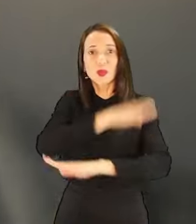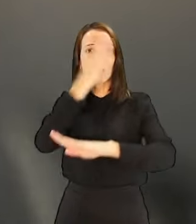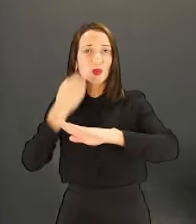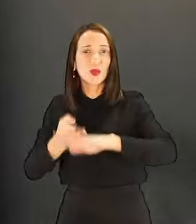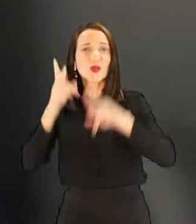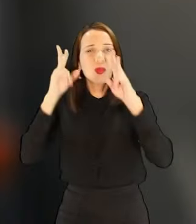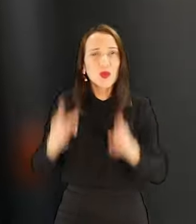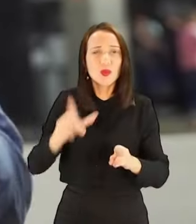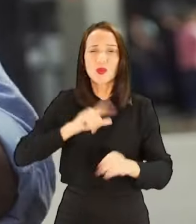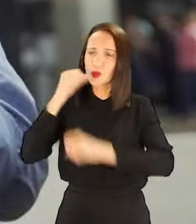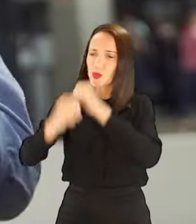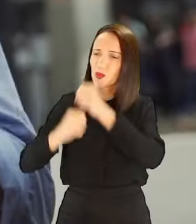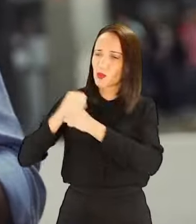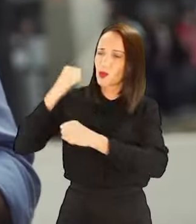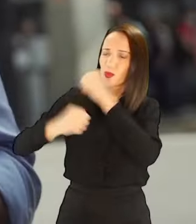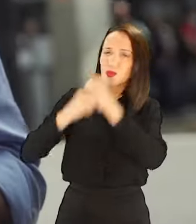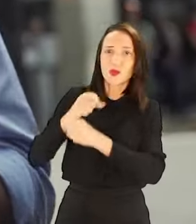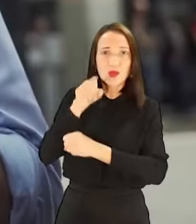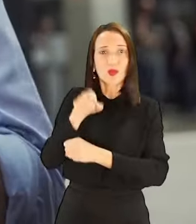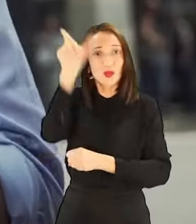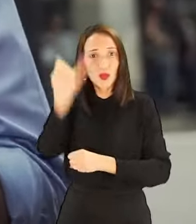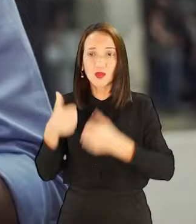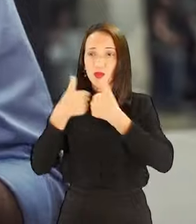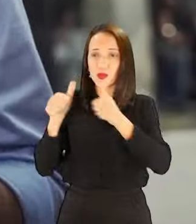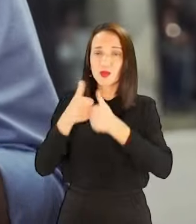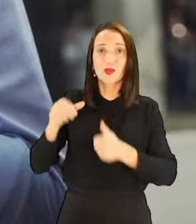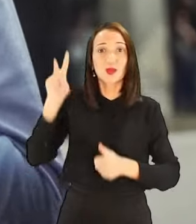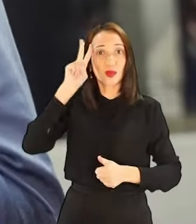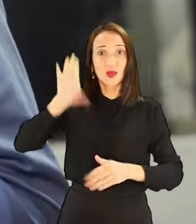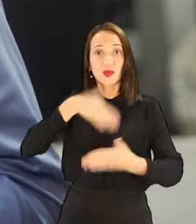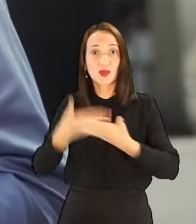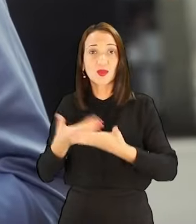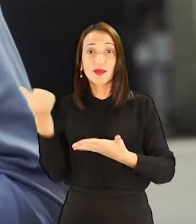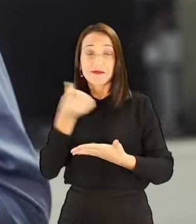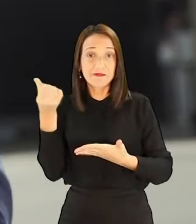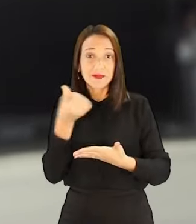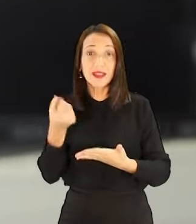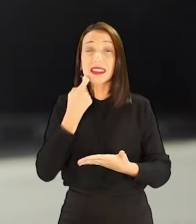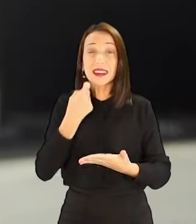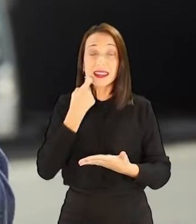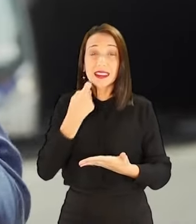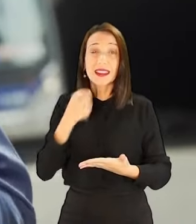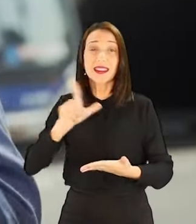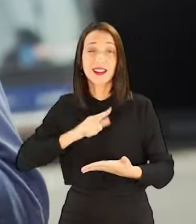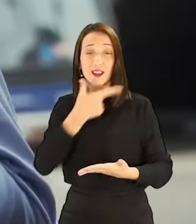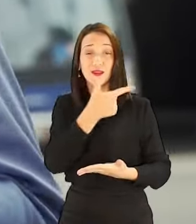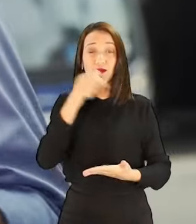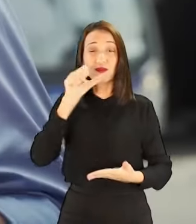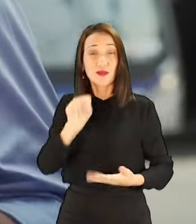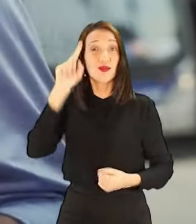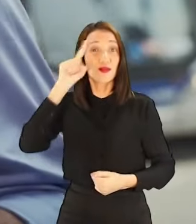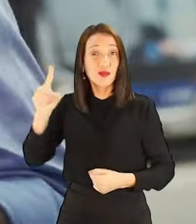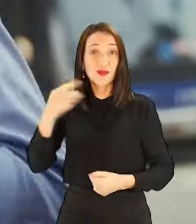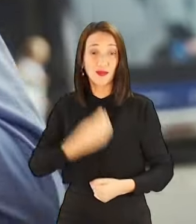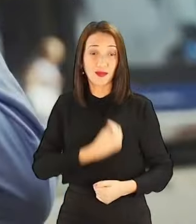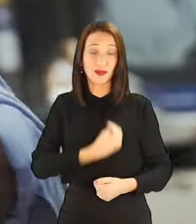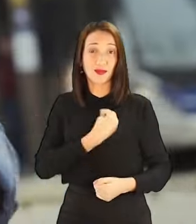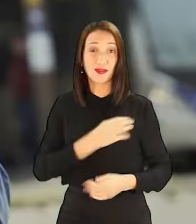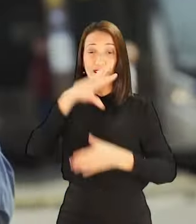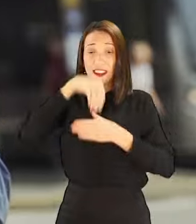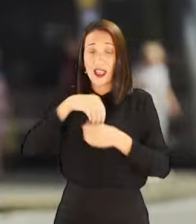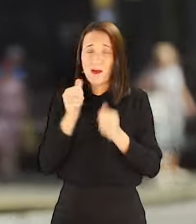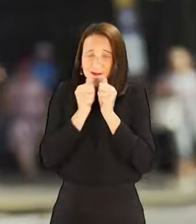minutos por dia. É como se a cada ano, você que pega ônibus de segunda a sexta, jogasse fora 28 dias